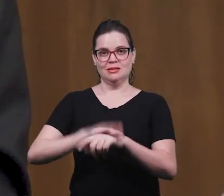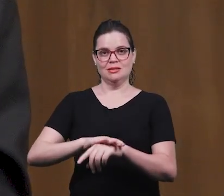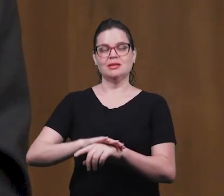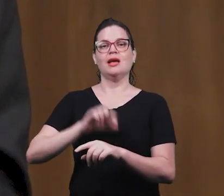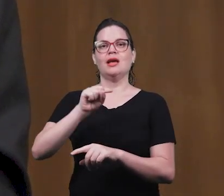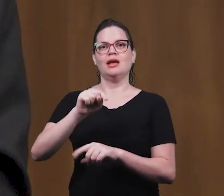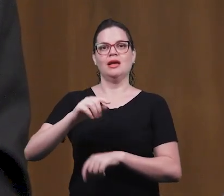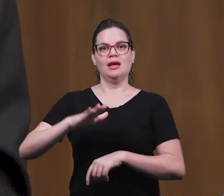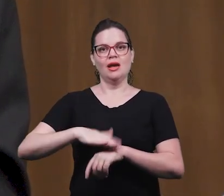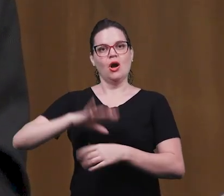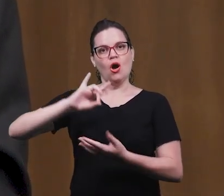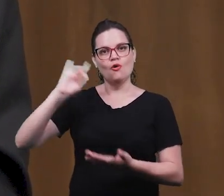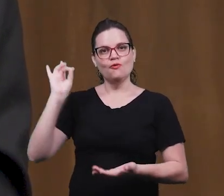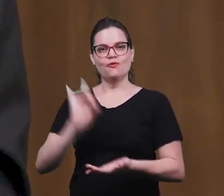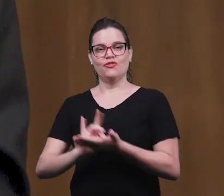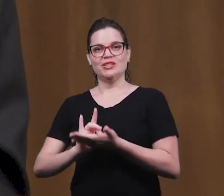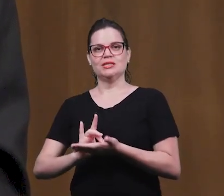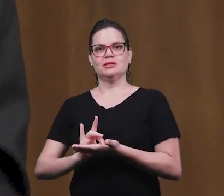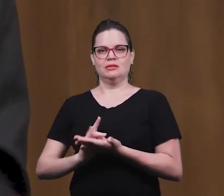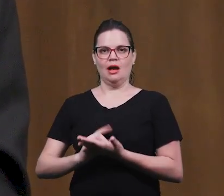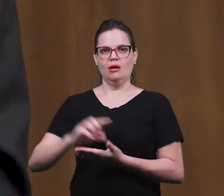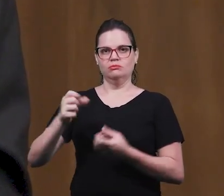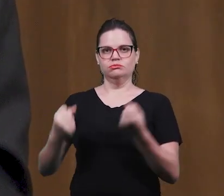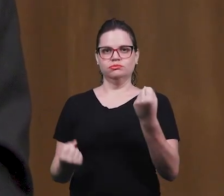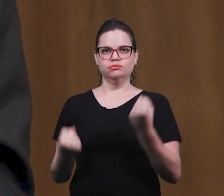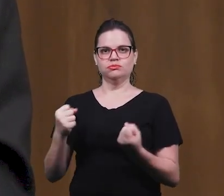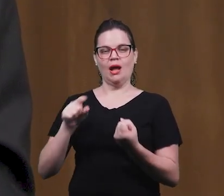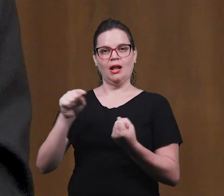reconhecimento. É um reconhecimento da carreira.